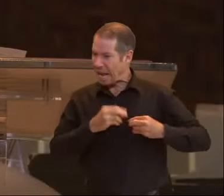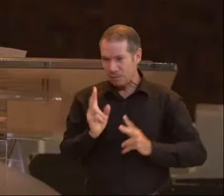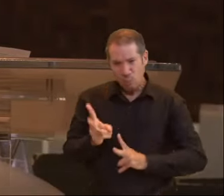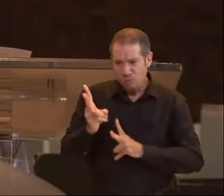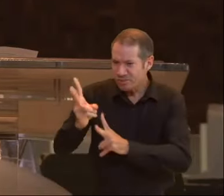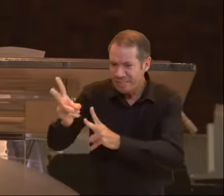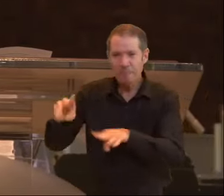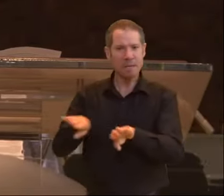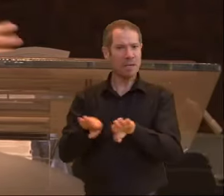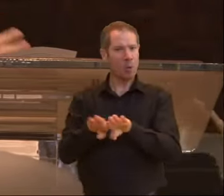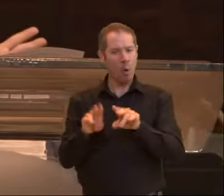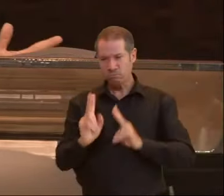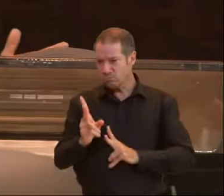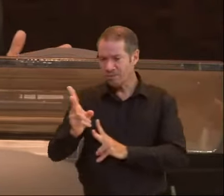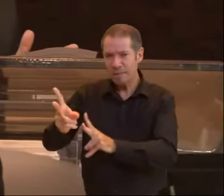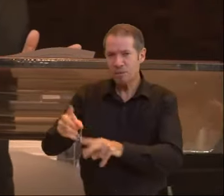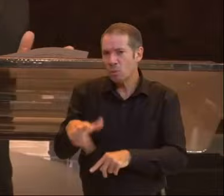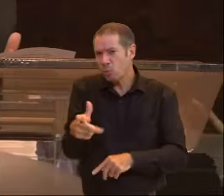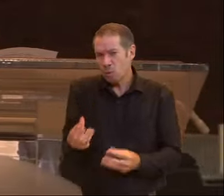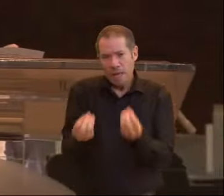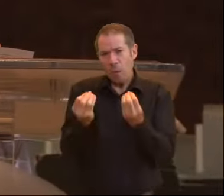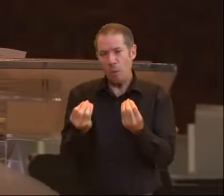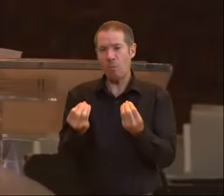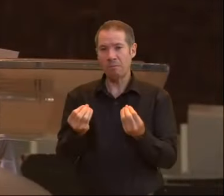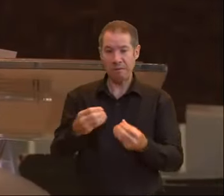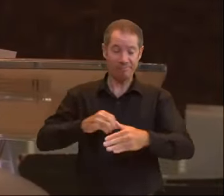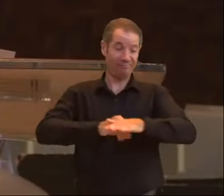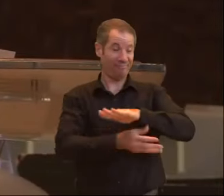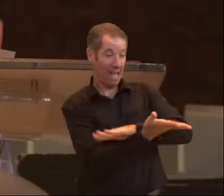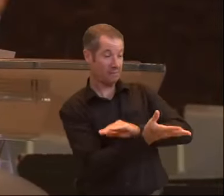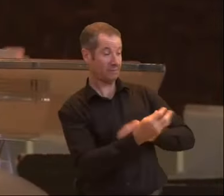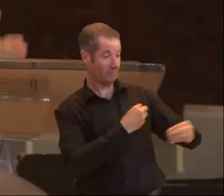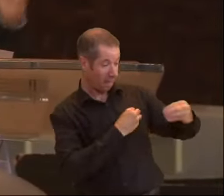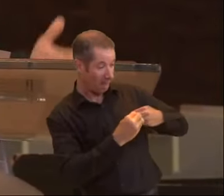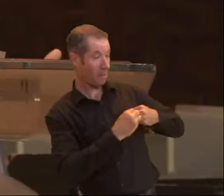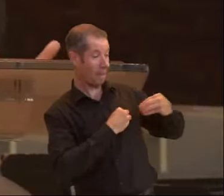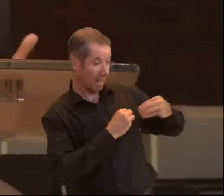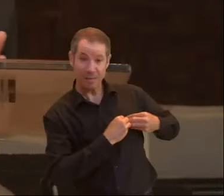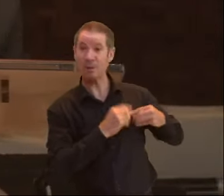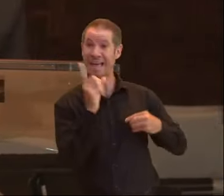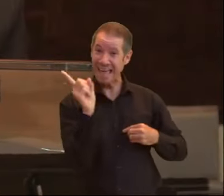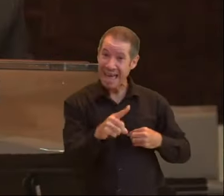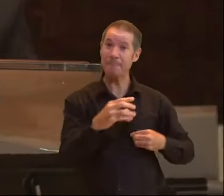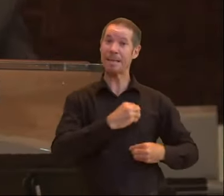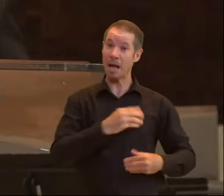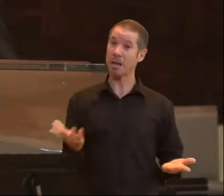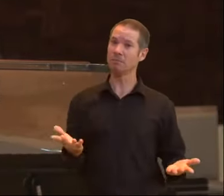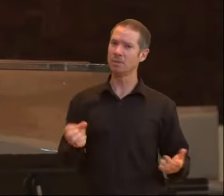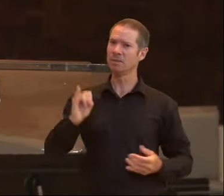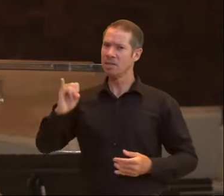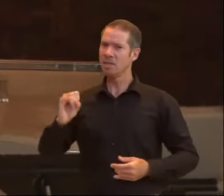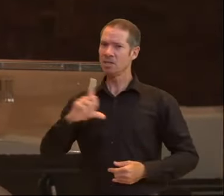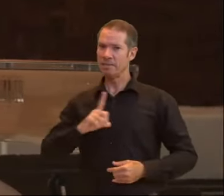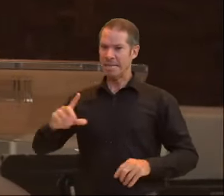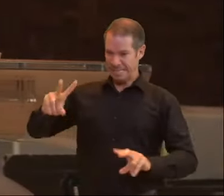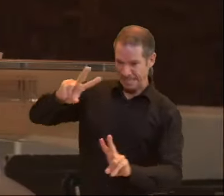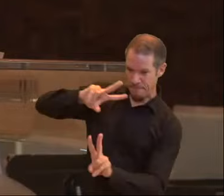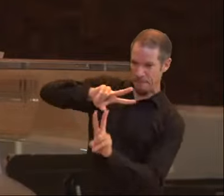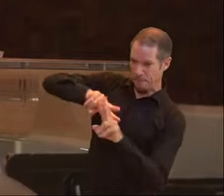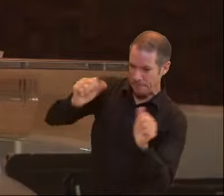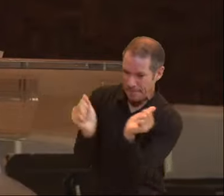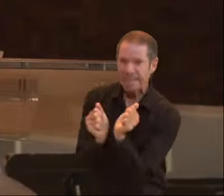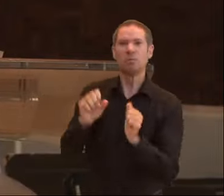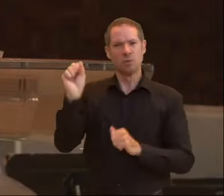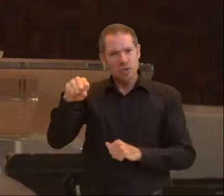pecado, não tem como relativizar o pecado. Pecado é pecado. Se tiver que ser preso, vamos ser